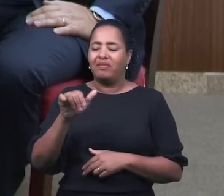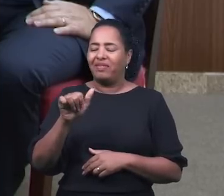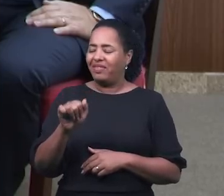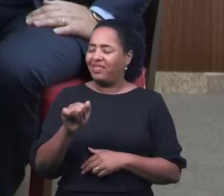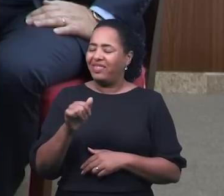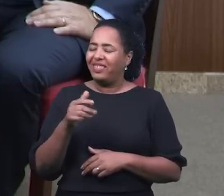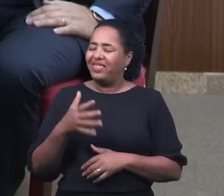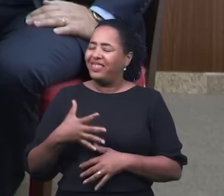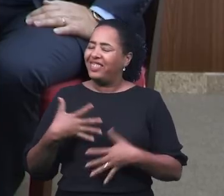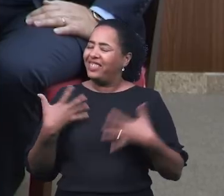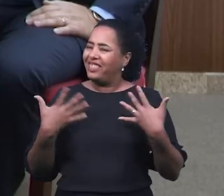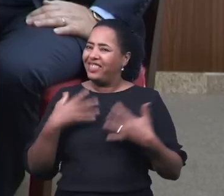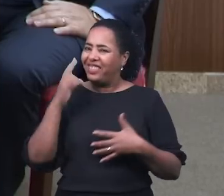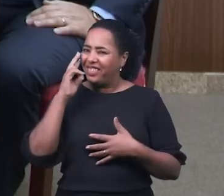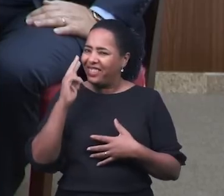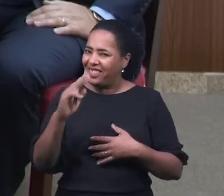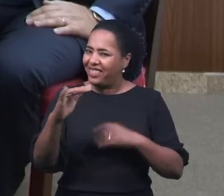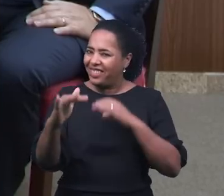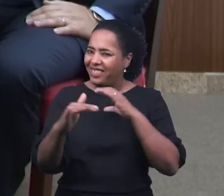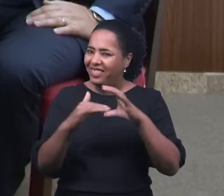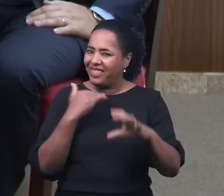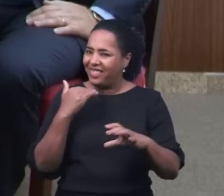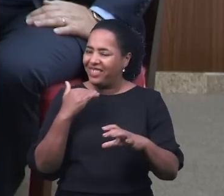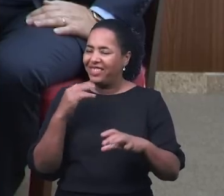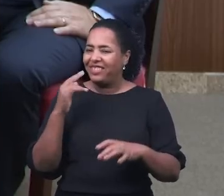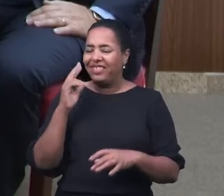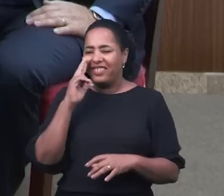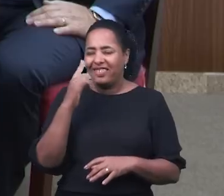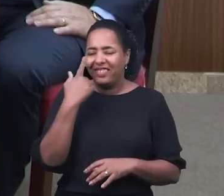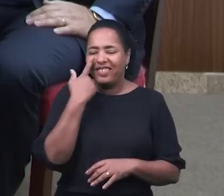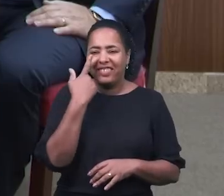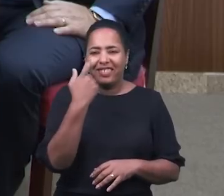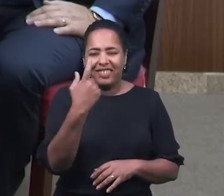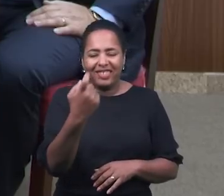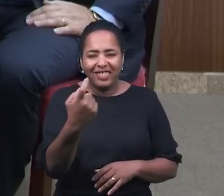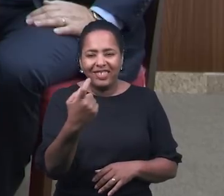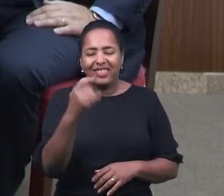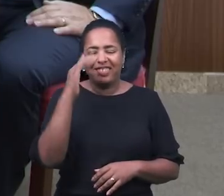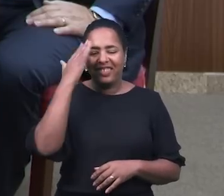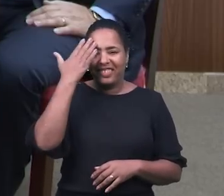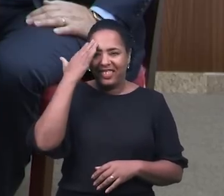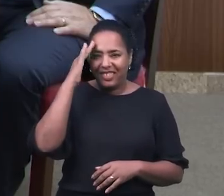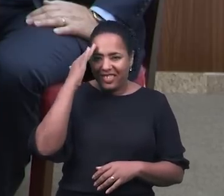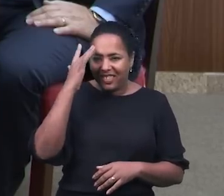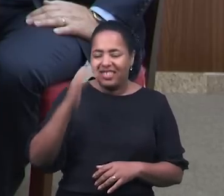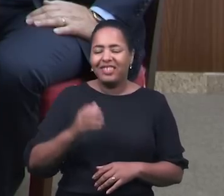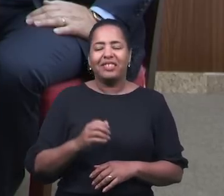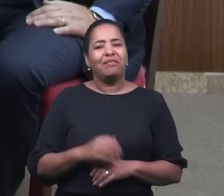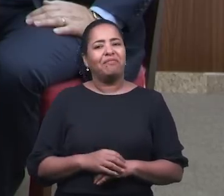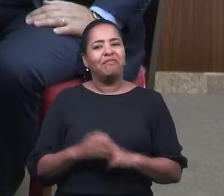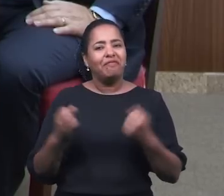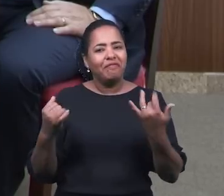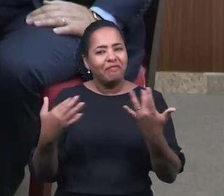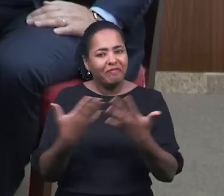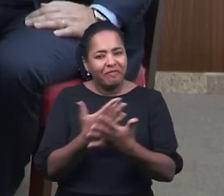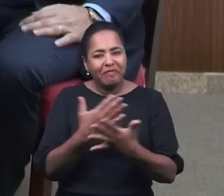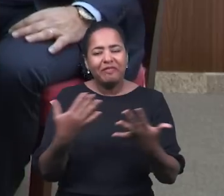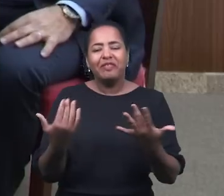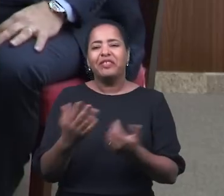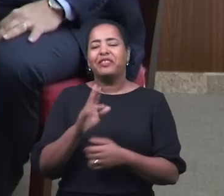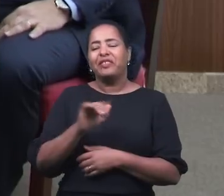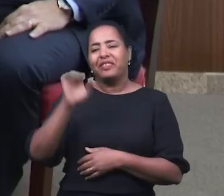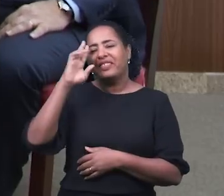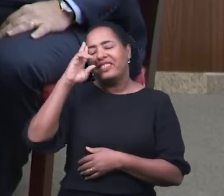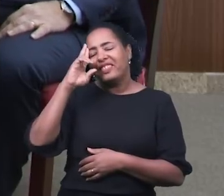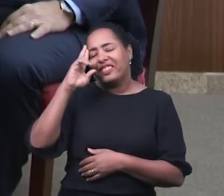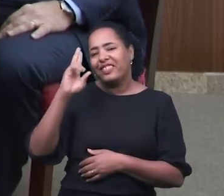que alegria ver a sua participação, o seu interesse, o seu alcance. Glorificamos muito ao